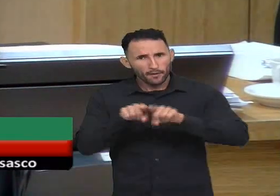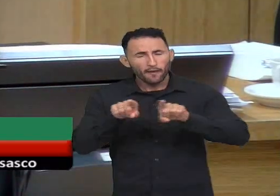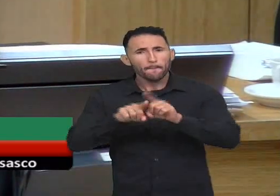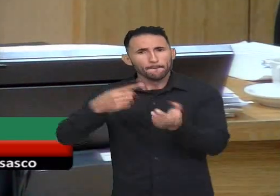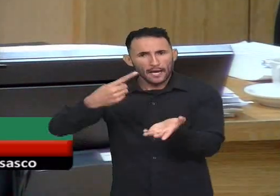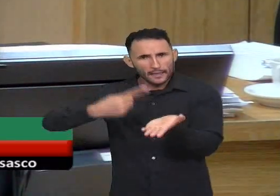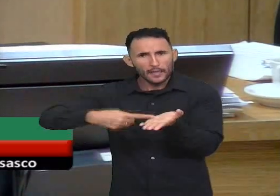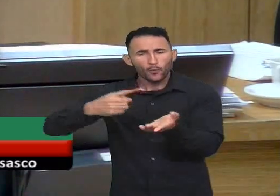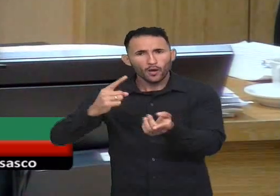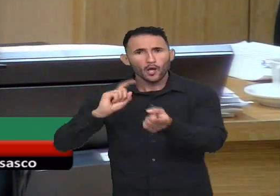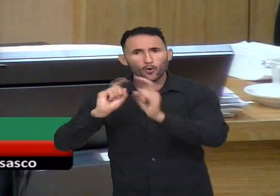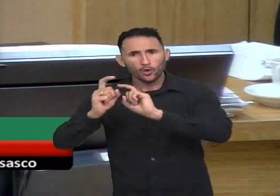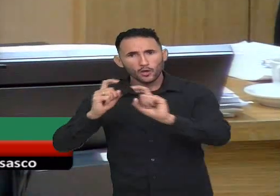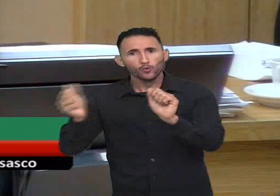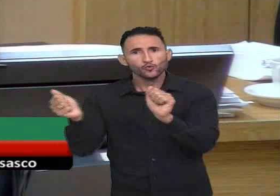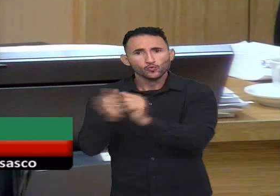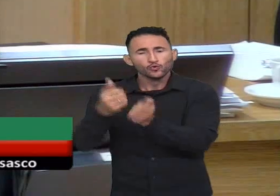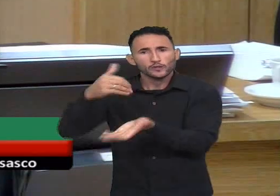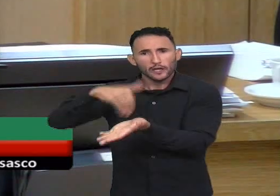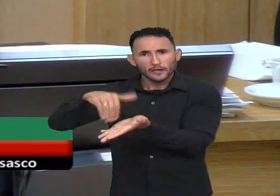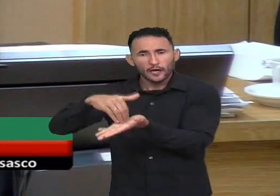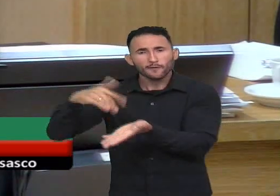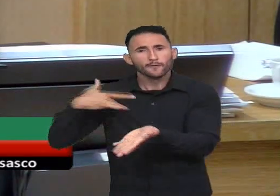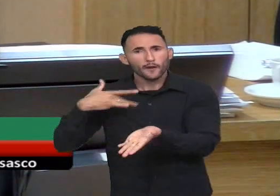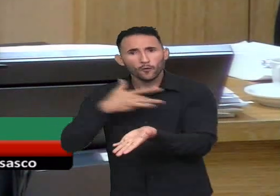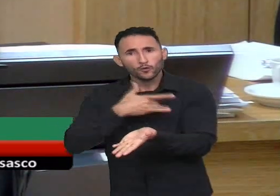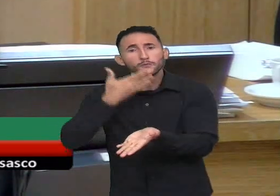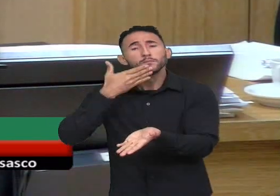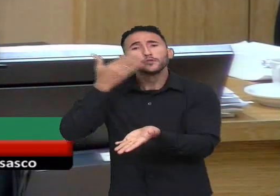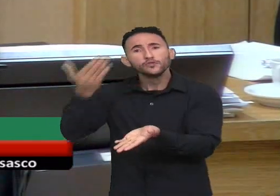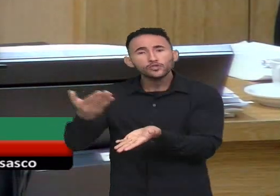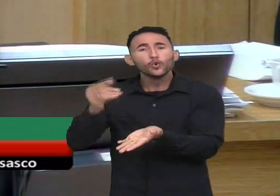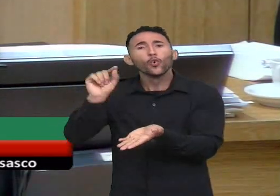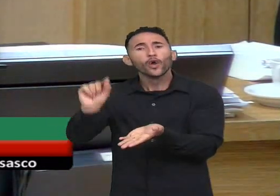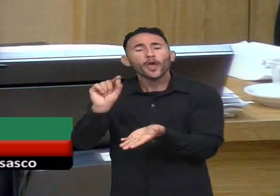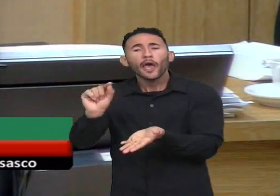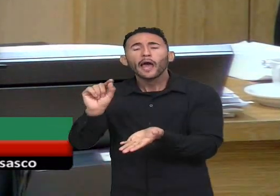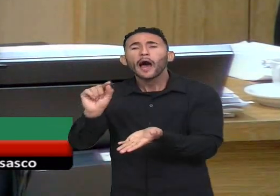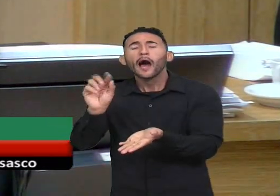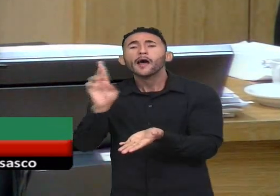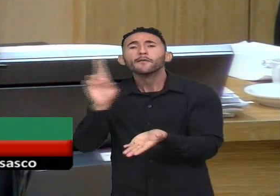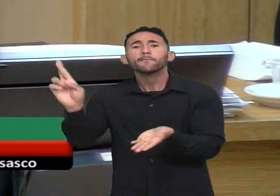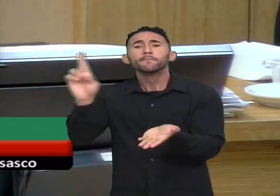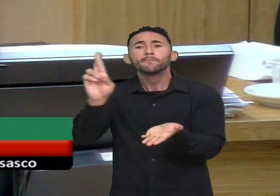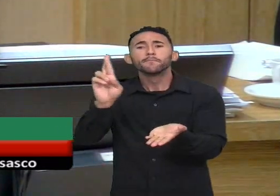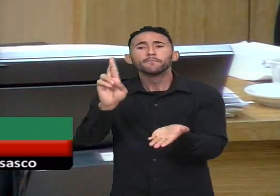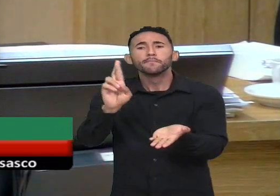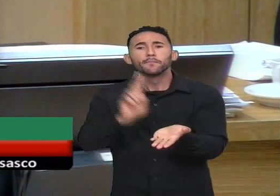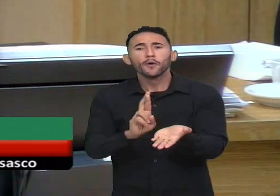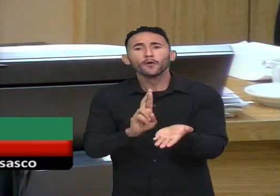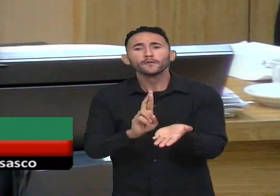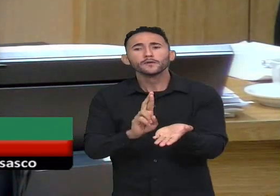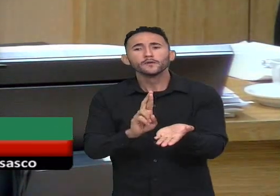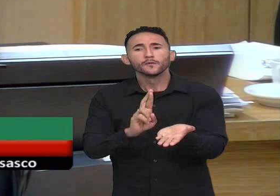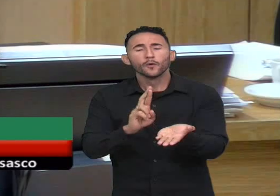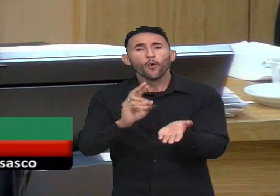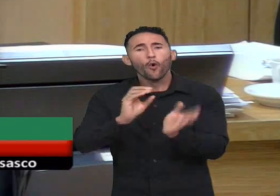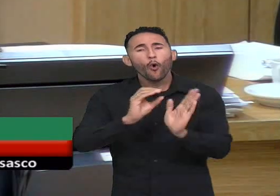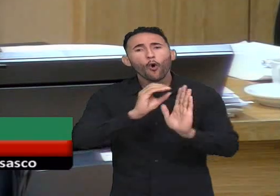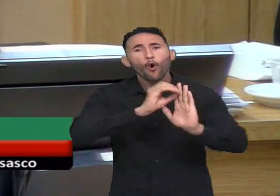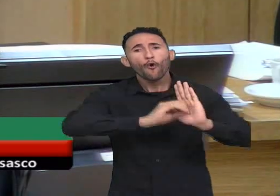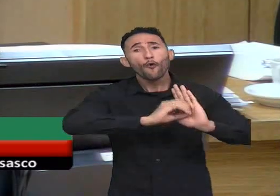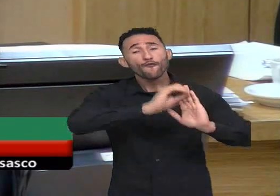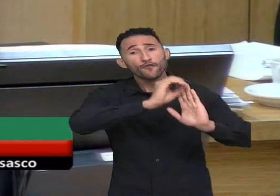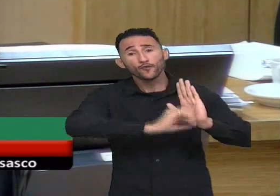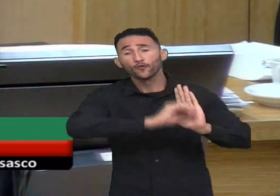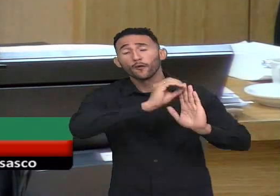reunião com a secretária adjunta, com o secretário de saúde, e solicitar a resposta desse ofício da Vossa Excelência.